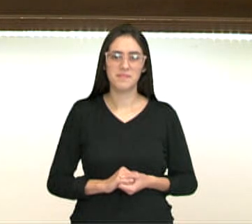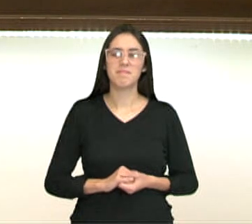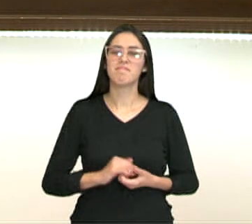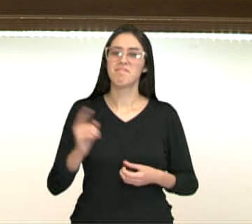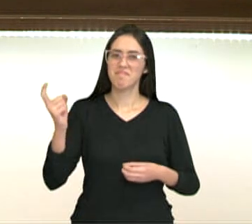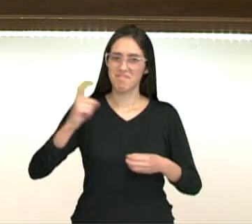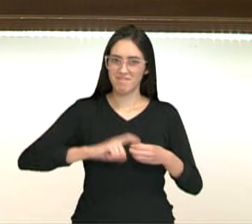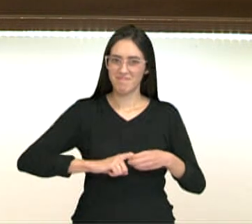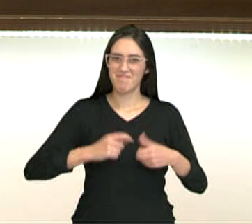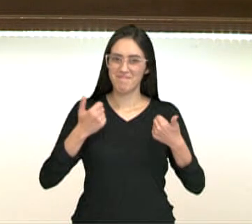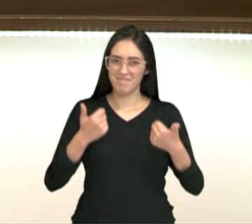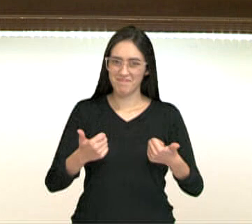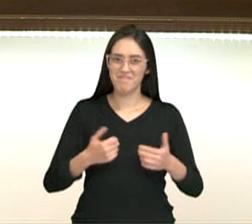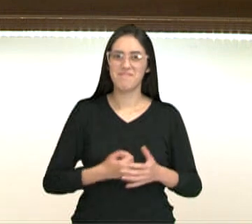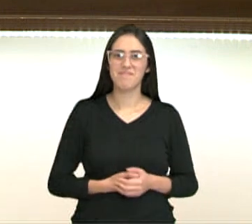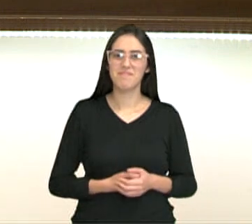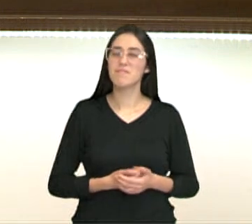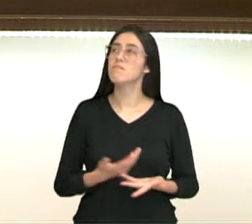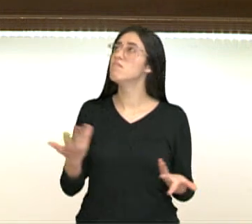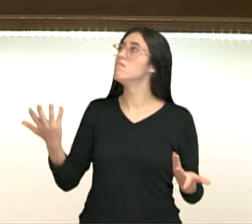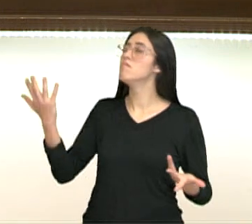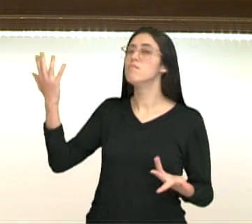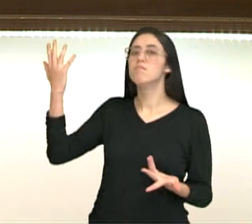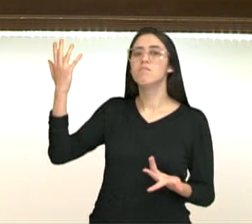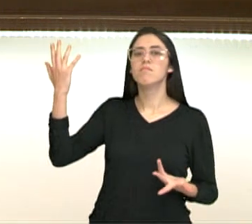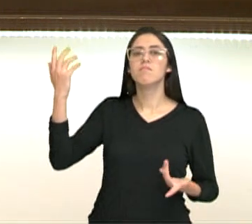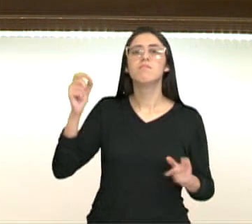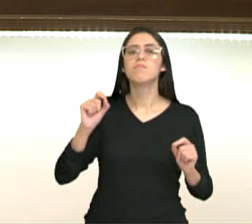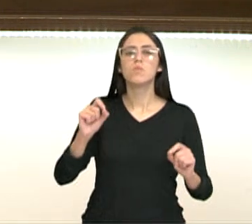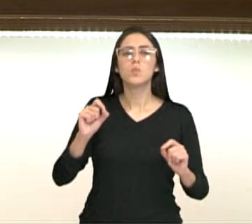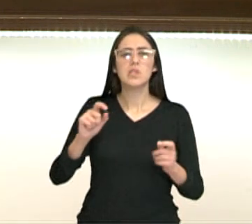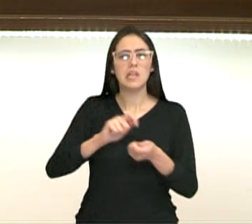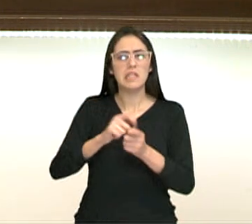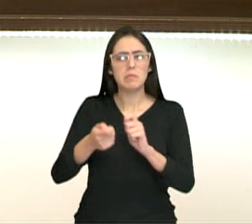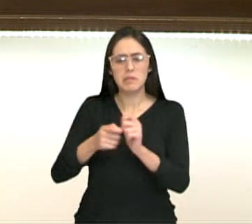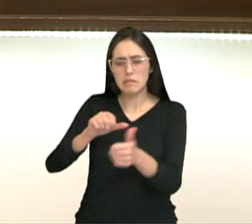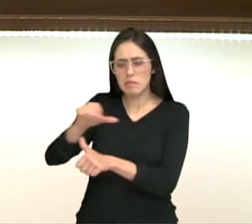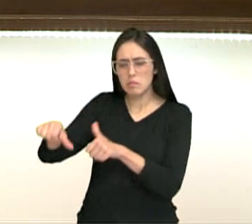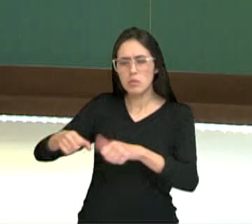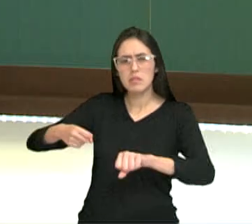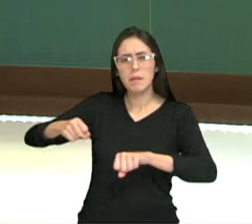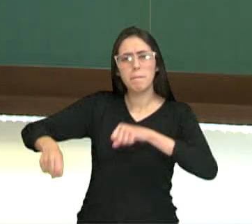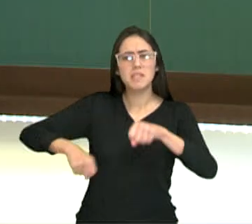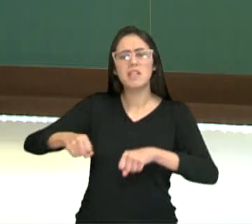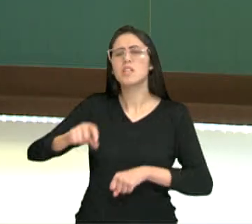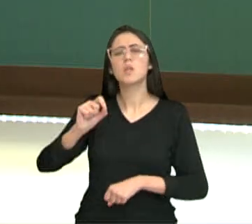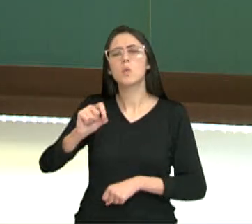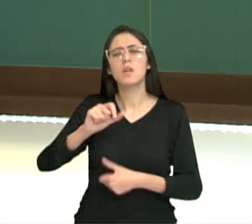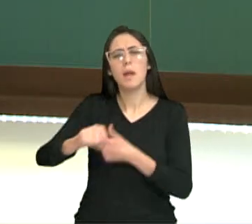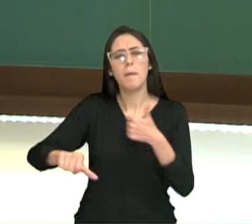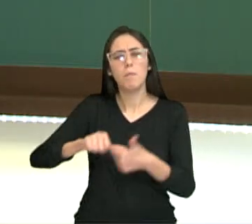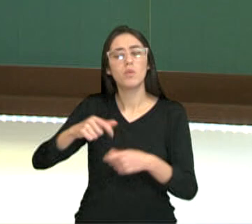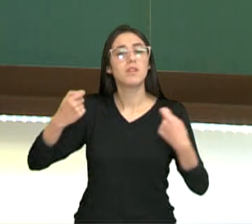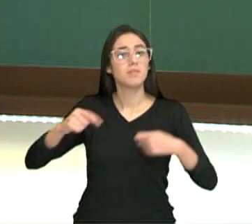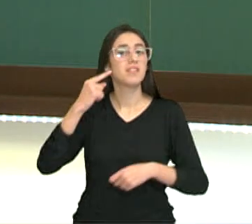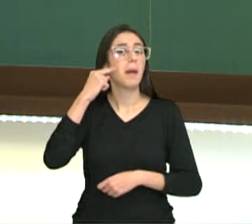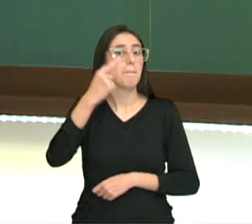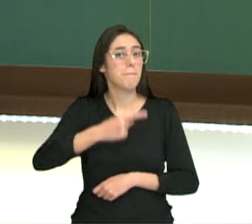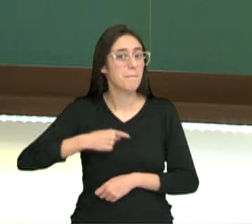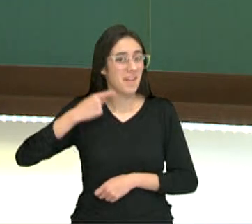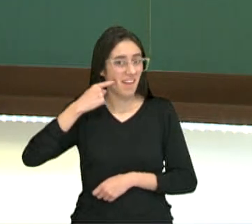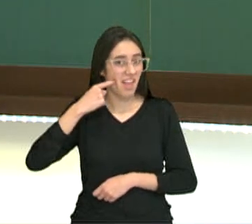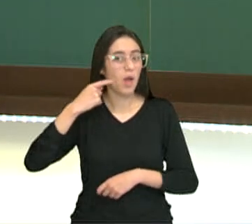Voltamos, pessoal. Quais as adaptações ali nas bicicletas, lembraram? Questão dos pneus,